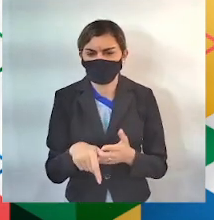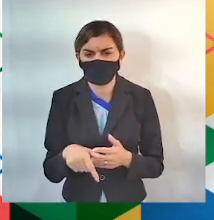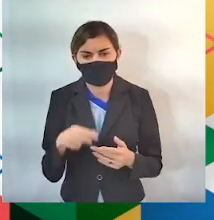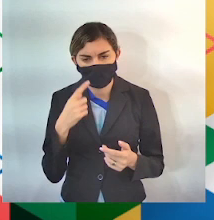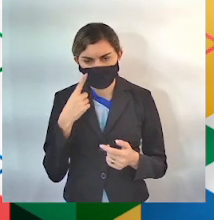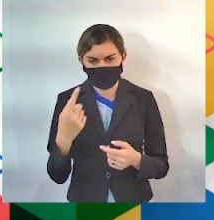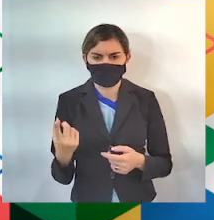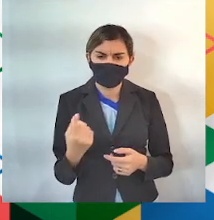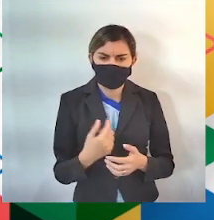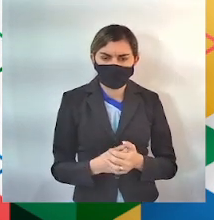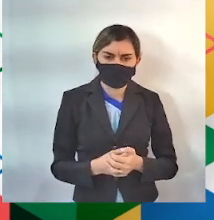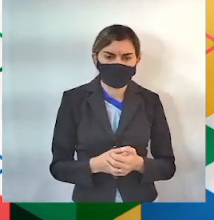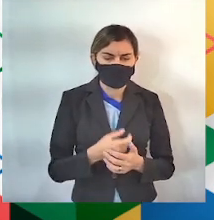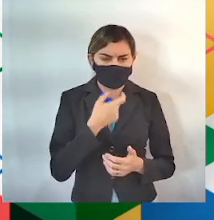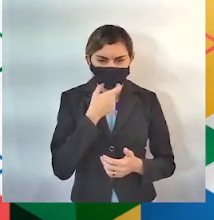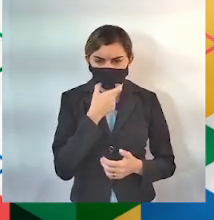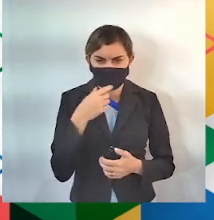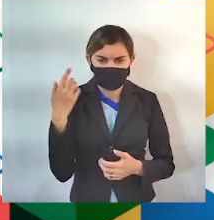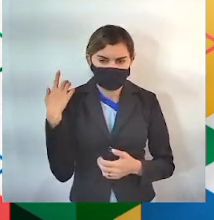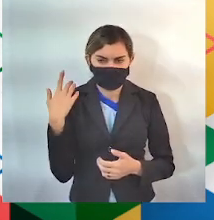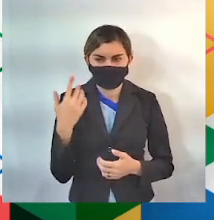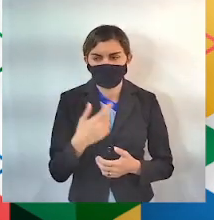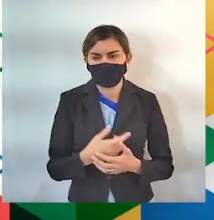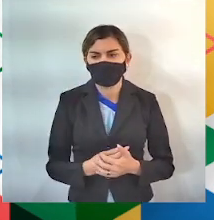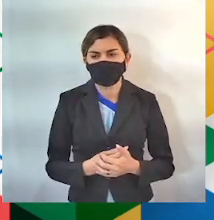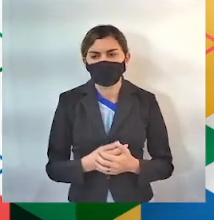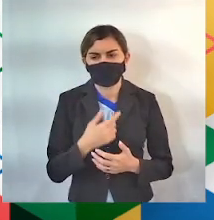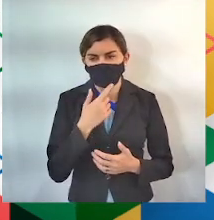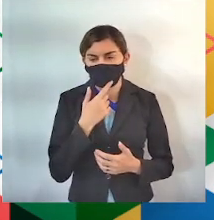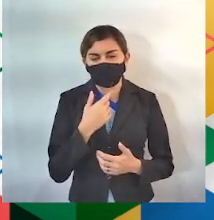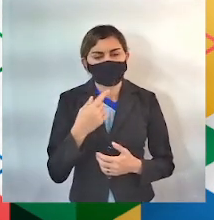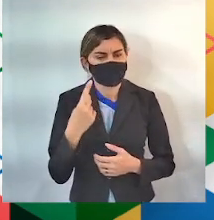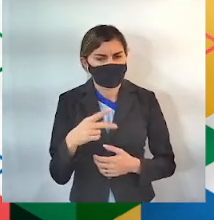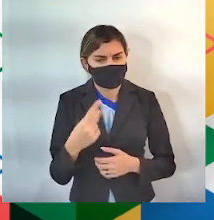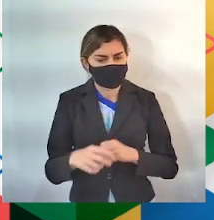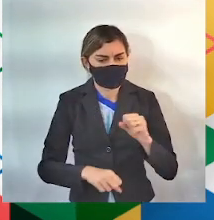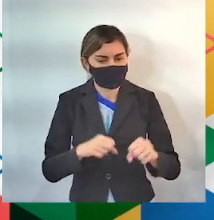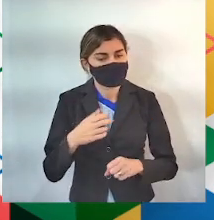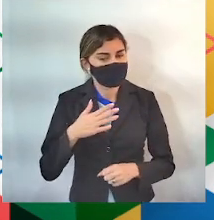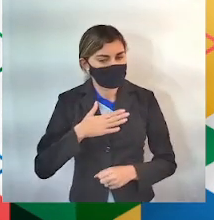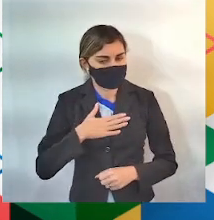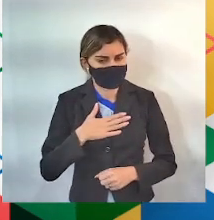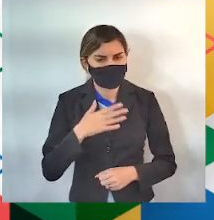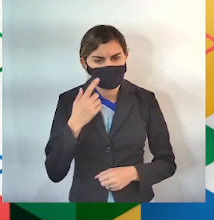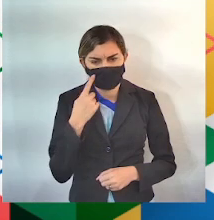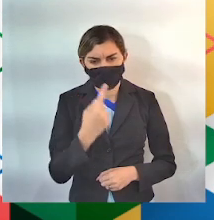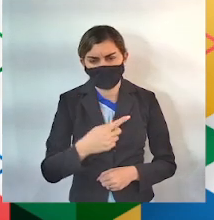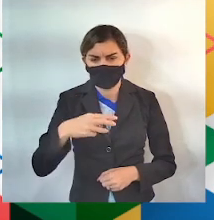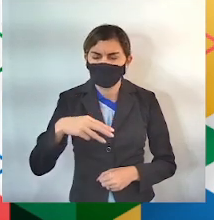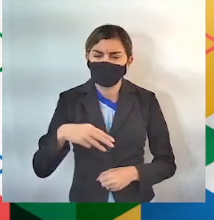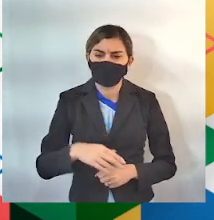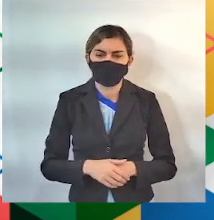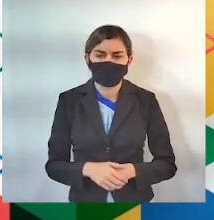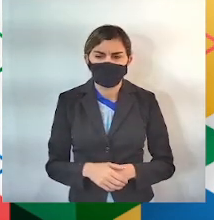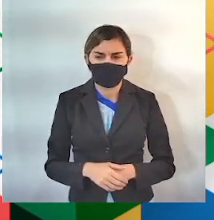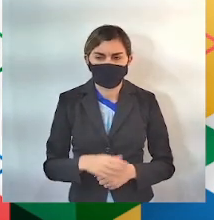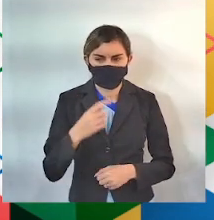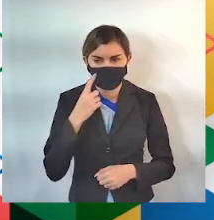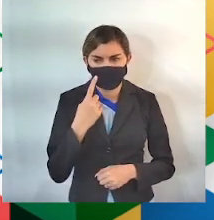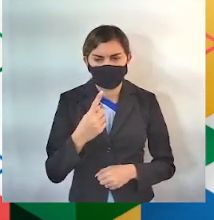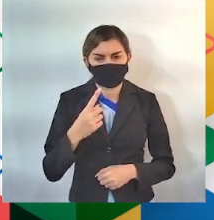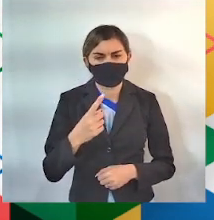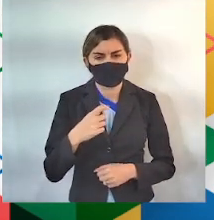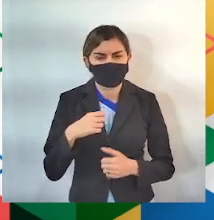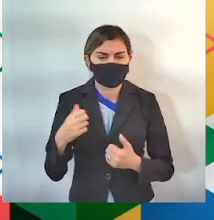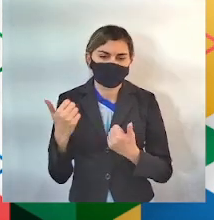mine. Estas bicicletas são minhas. Percebam que ali o mine, certo?